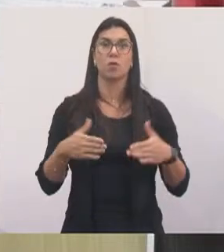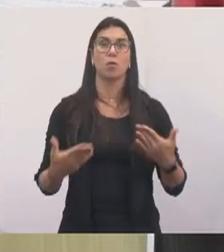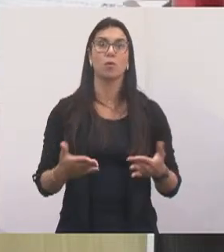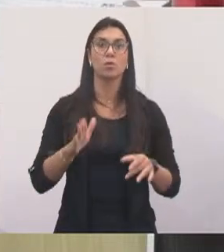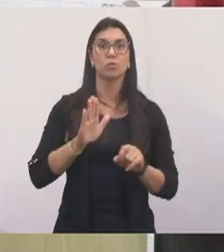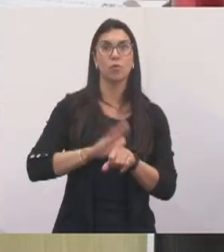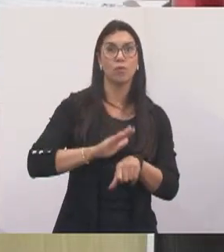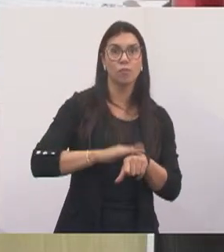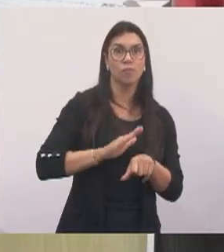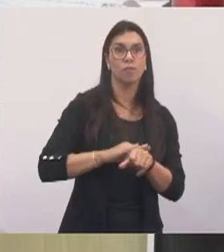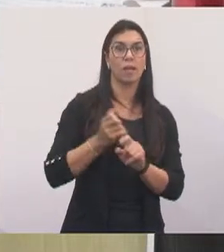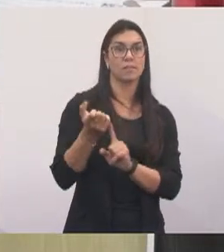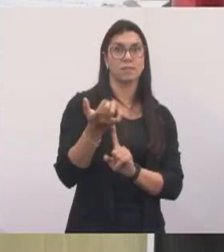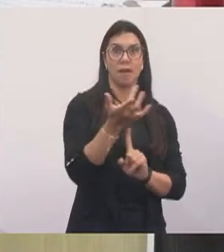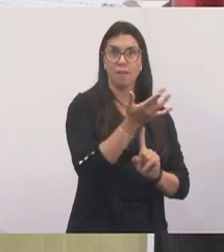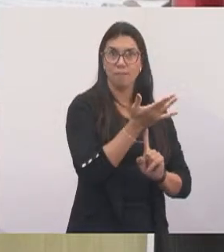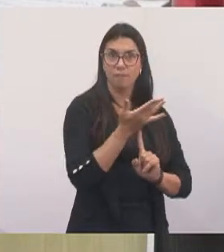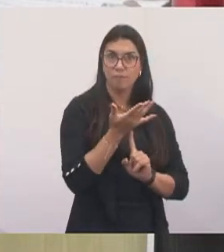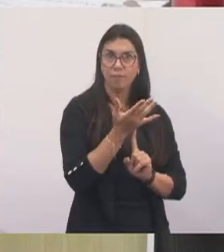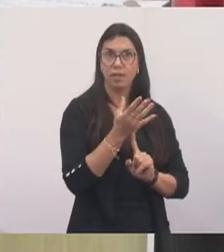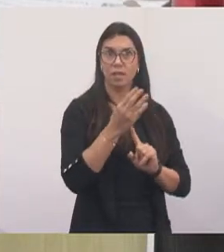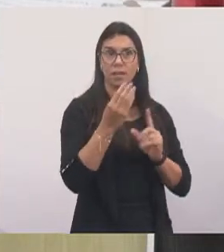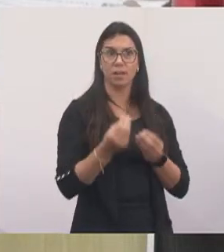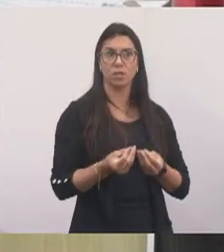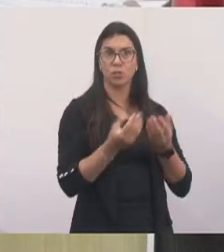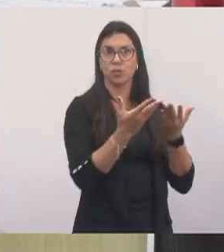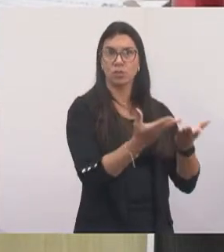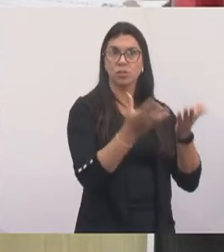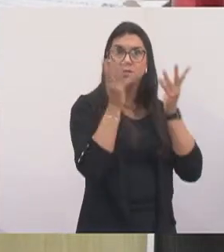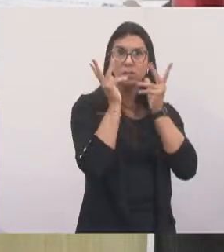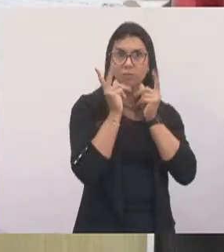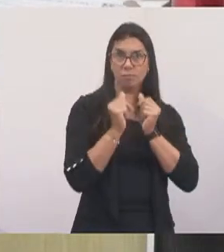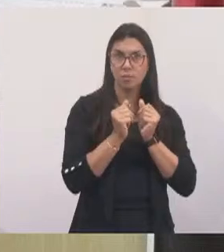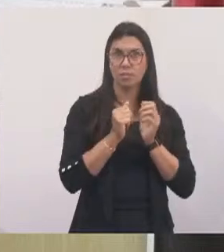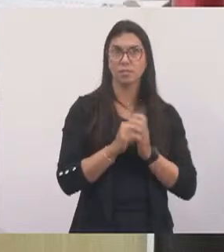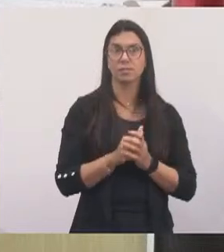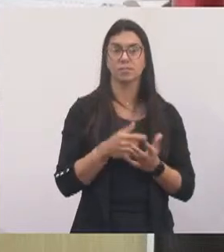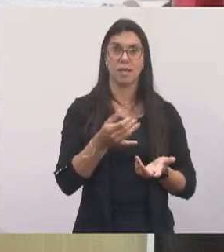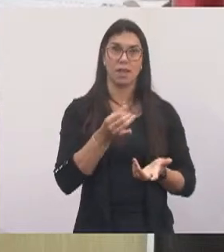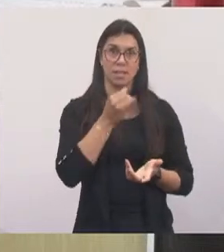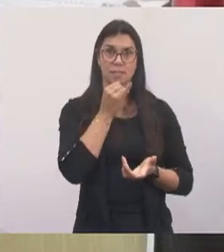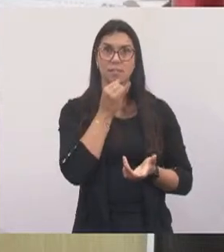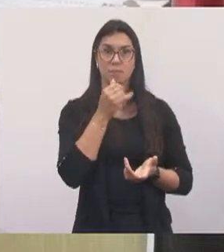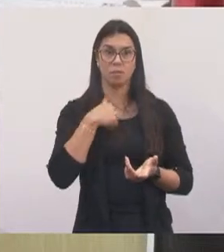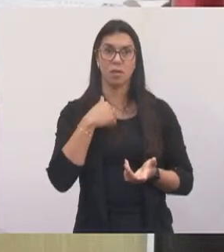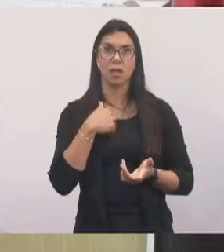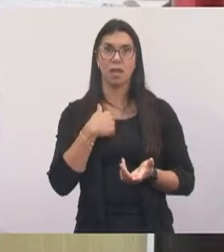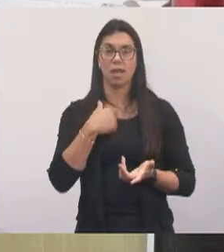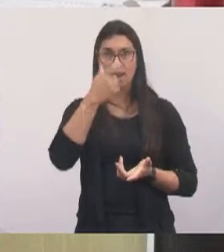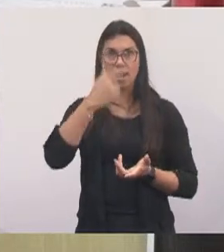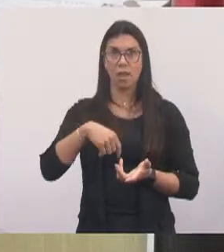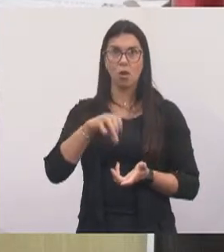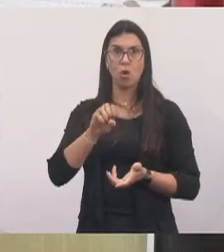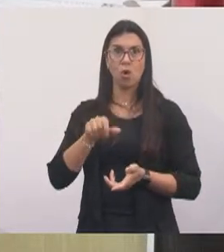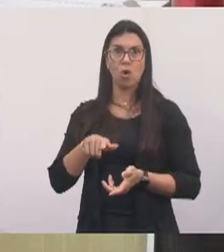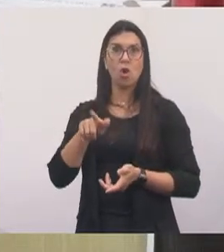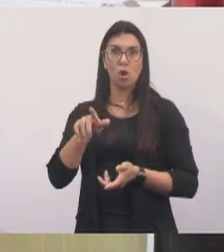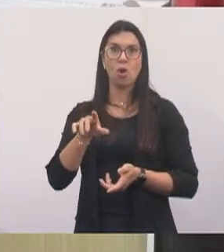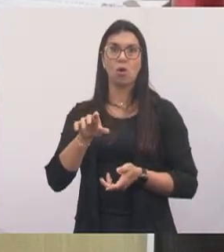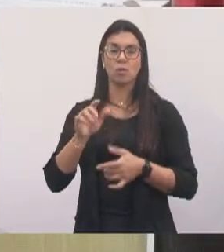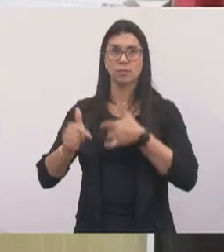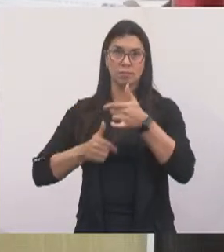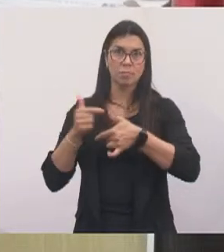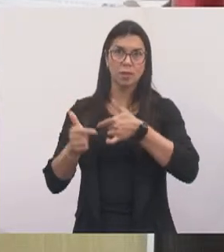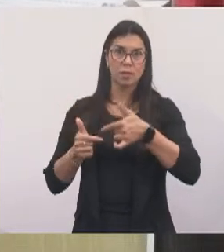faz feira de adoção. Eu peguei um lugar para fazer feira de adoção e eu vou lá. Eu sou uma ONG, certo? Eu não posso doar animal sem vacinar